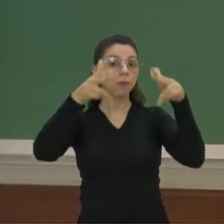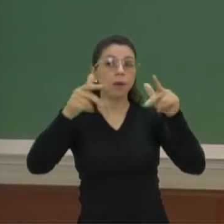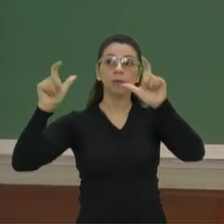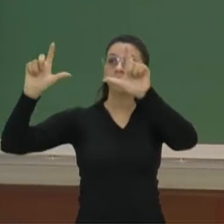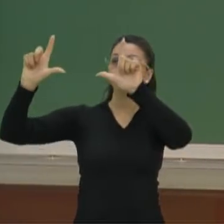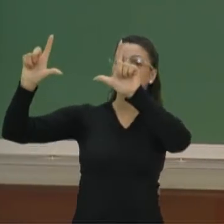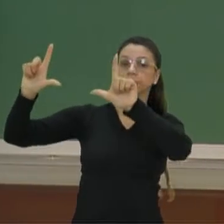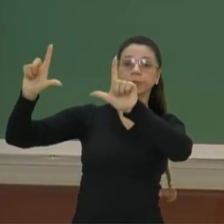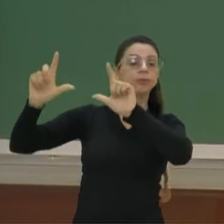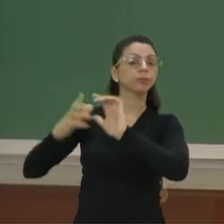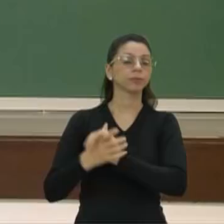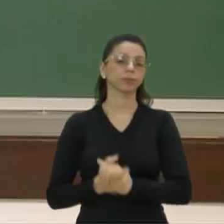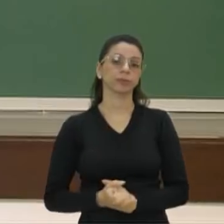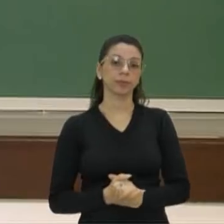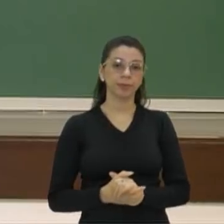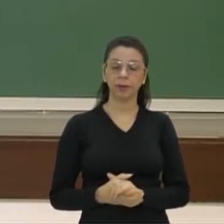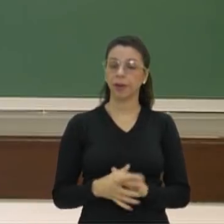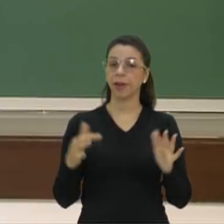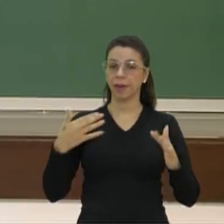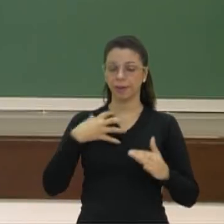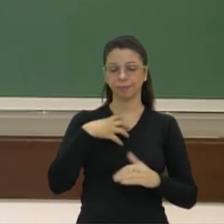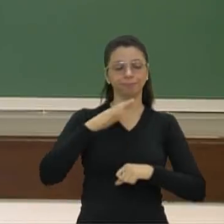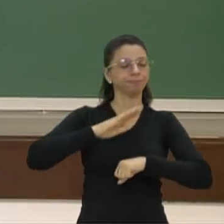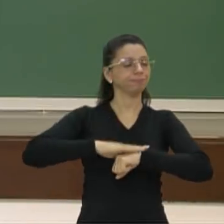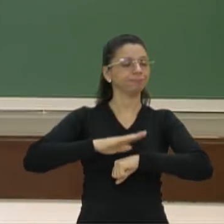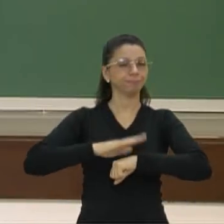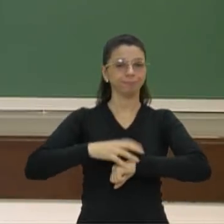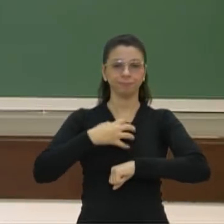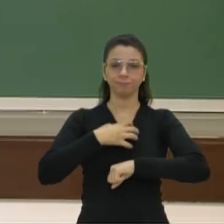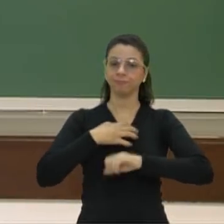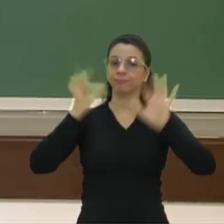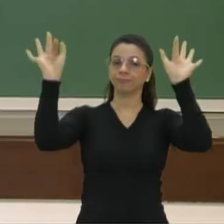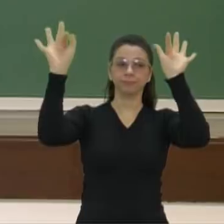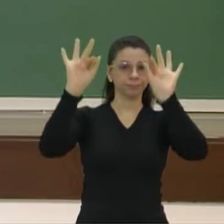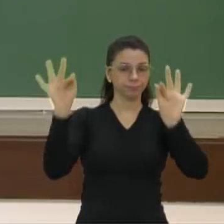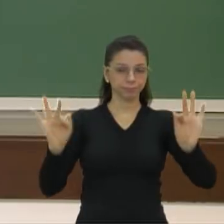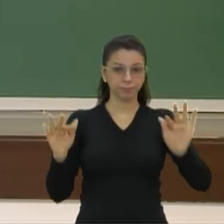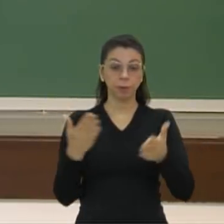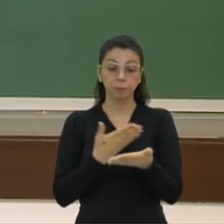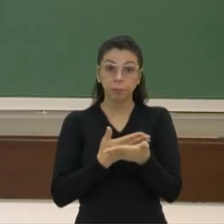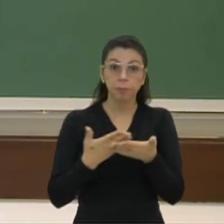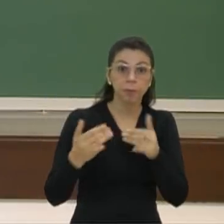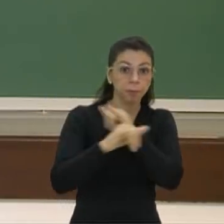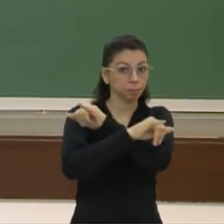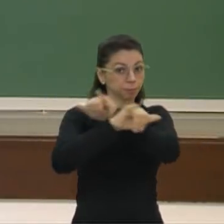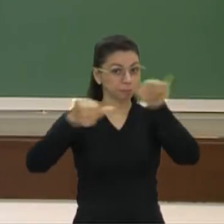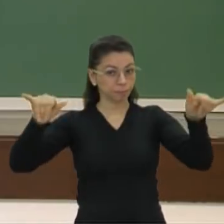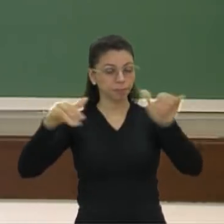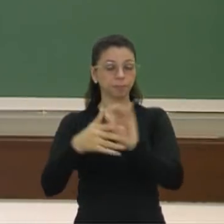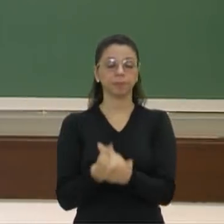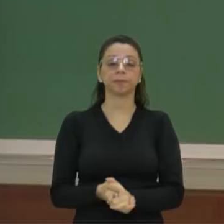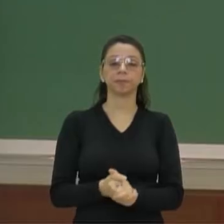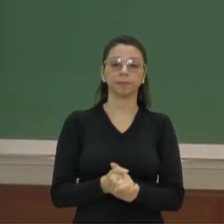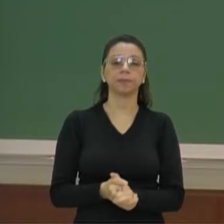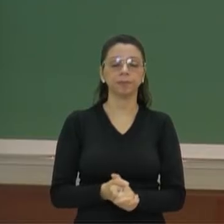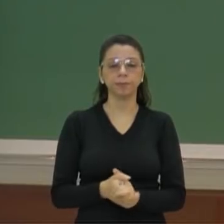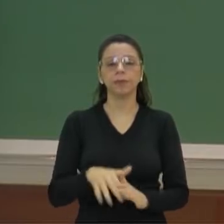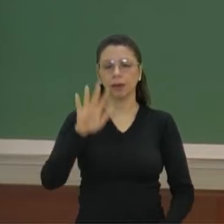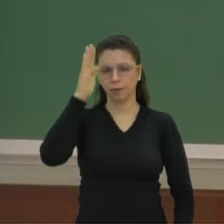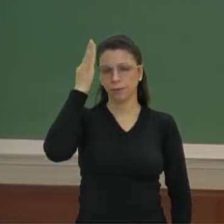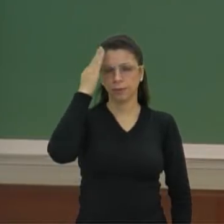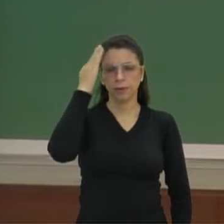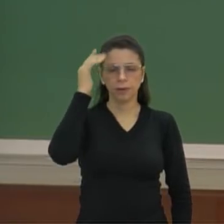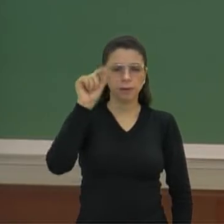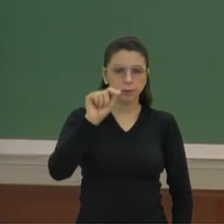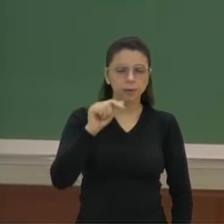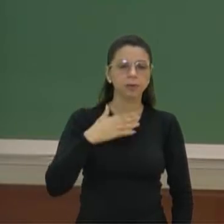Fiquei tão feliz. Então vamos adiante? Vamos começar a nossa aula com uma notícia. Eu sei que vocês gostam de ler